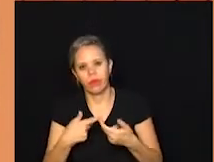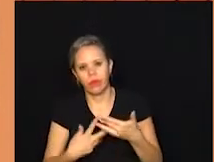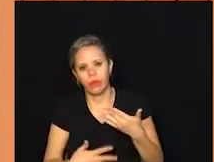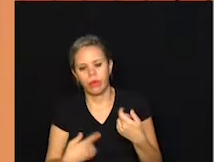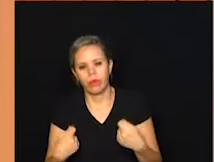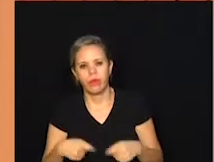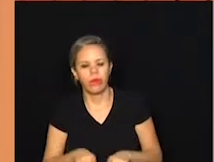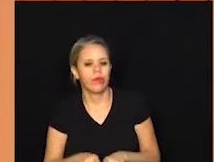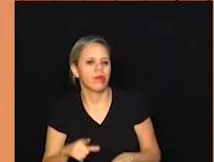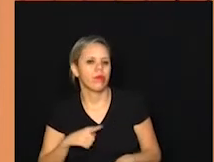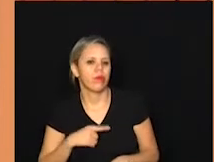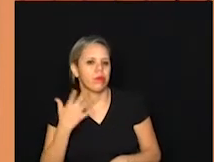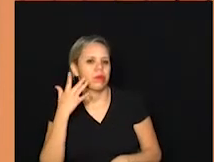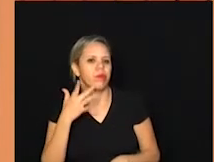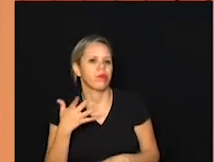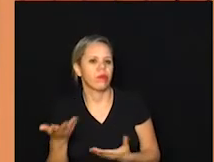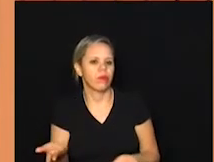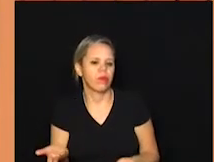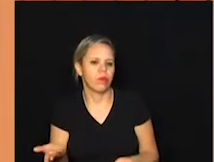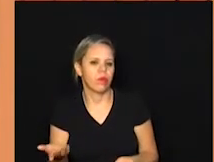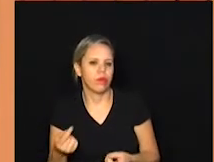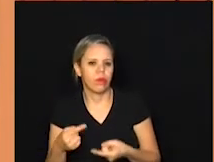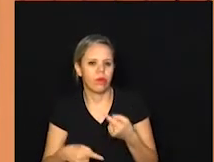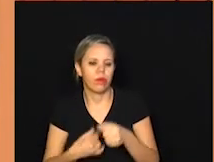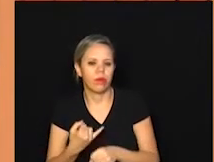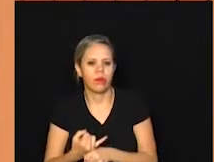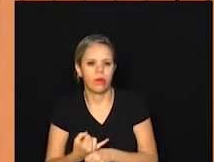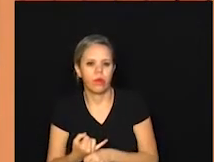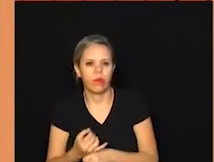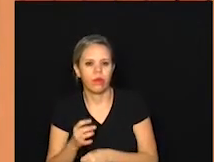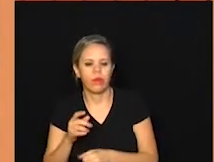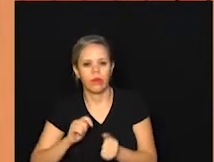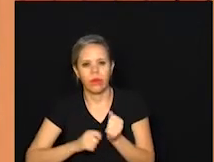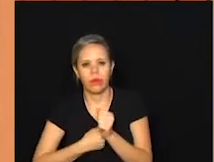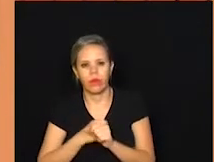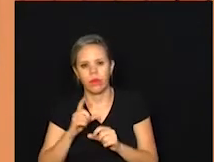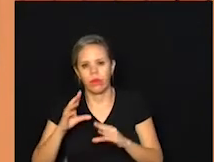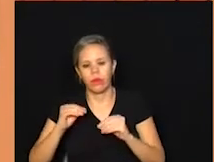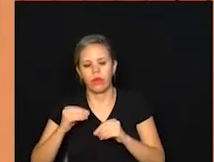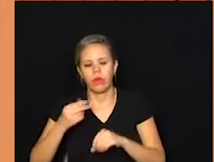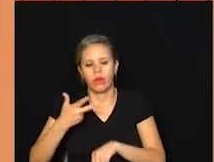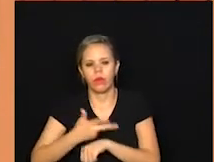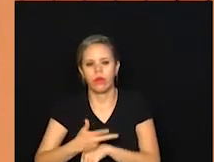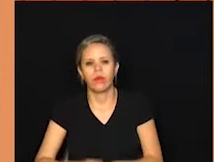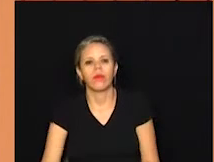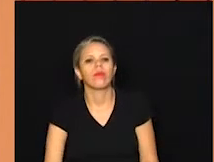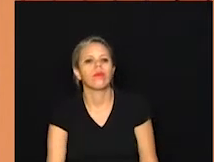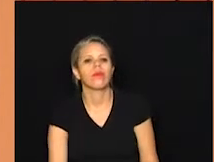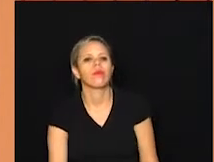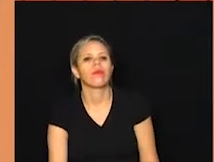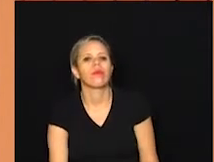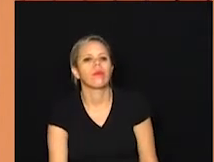mais. Não sei se ela caiu ou se ela apenas desligou a câmera aqui conosco.